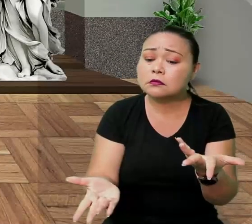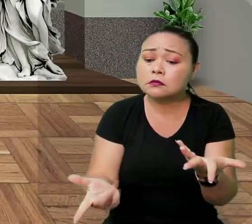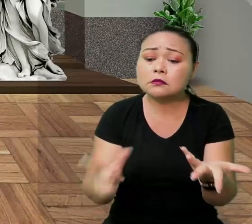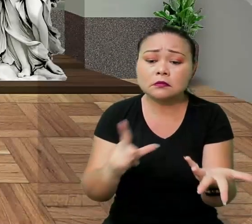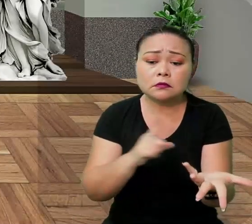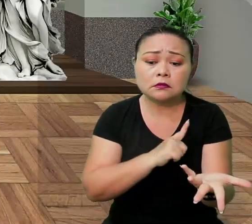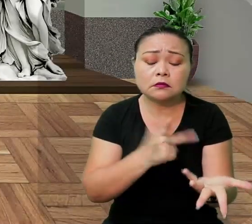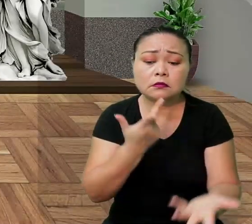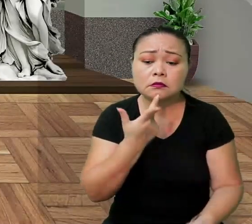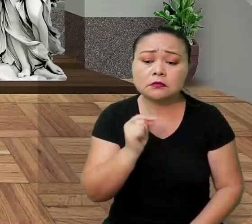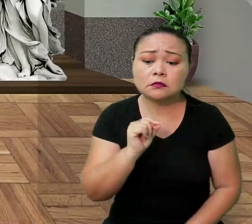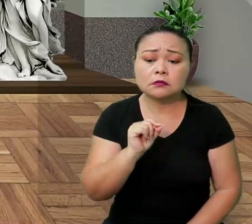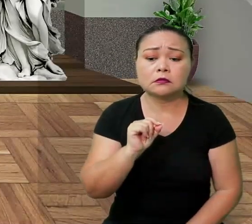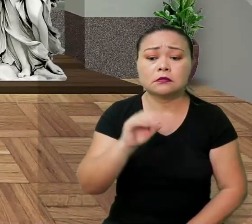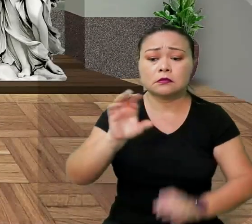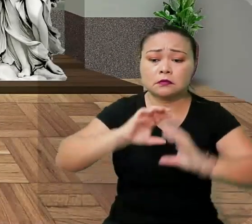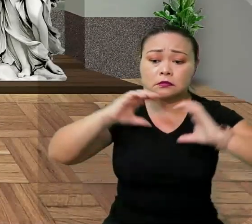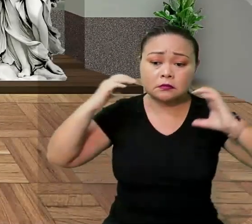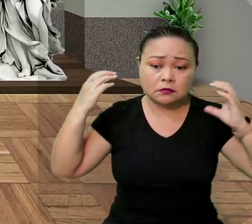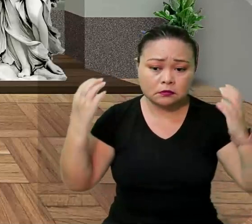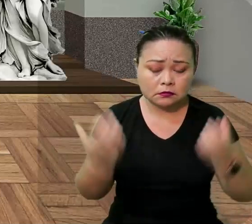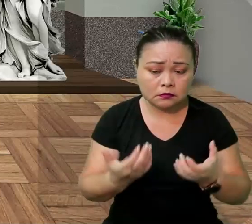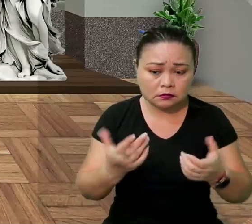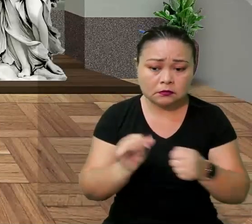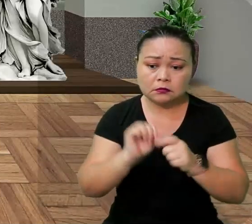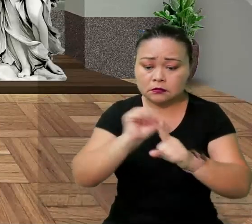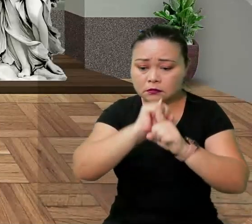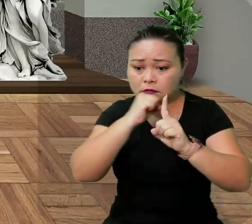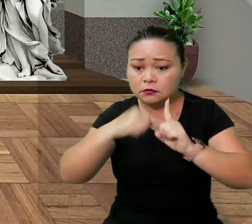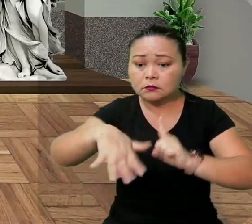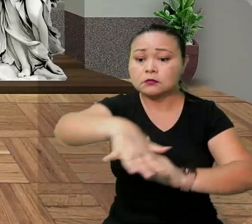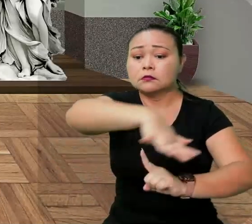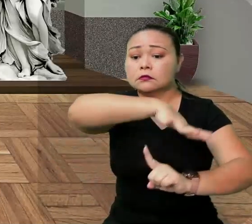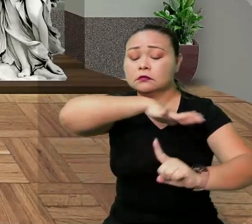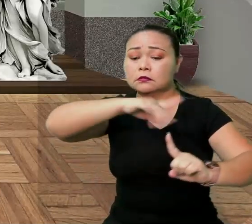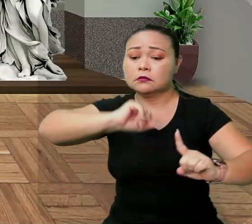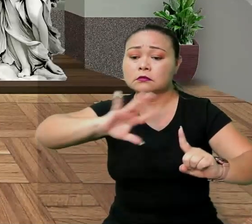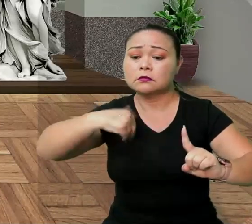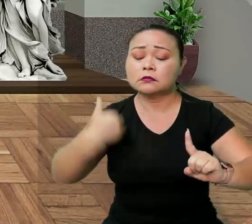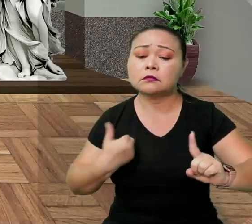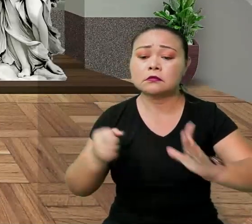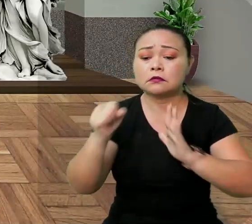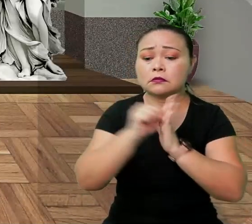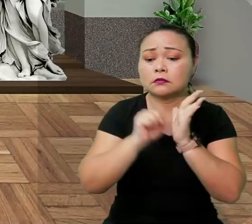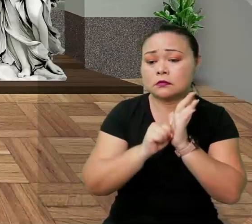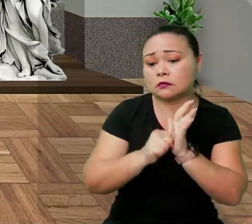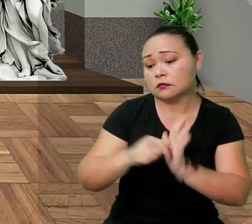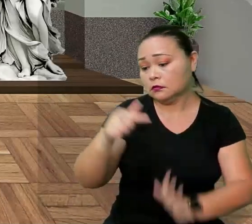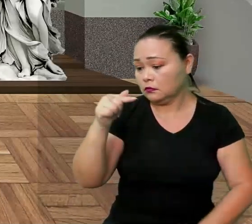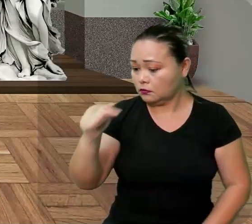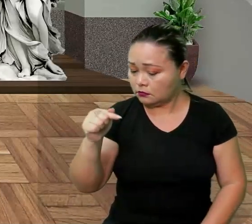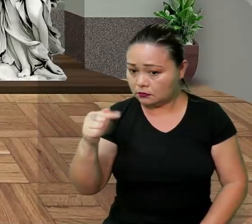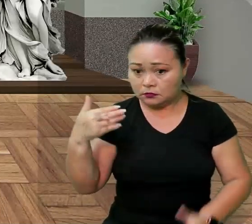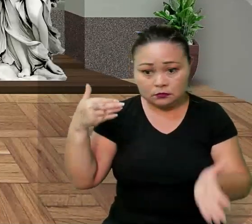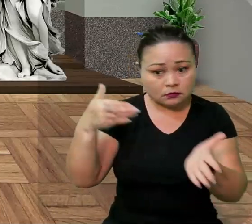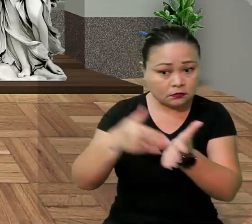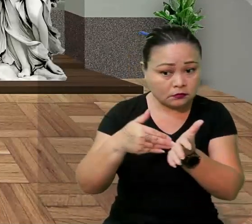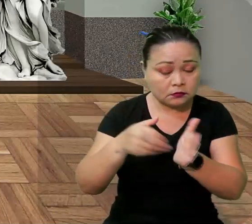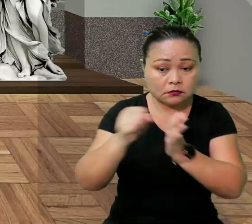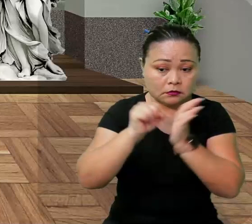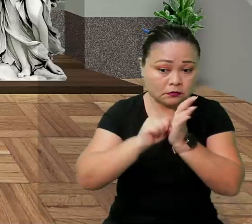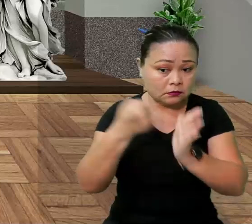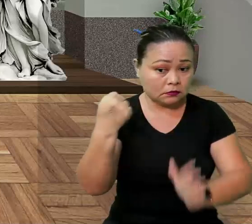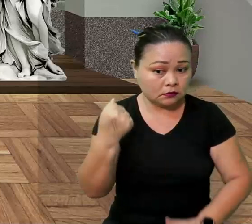Nós estamos falando de comunidade, de sociedades do século VII ao século